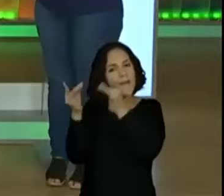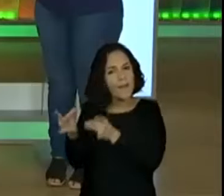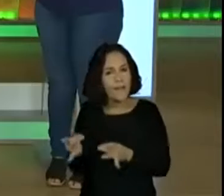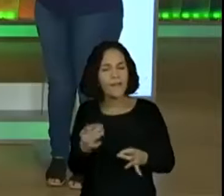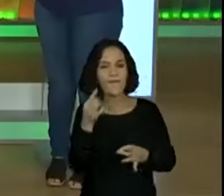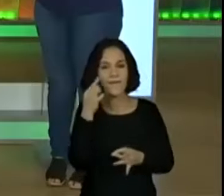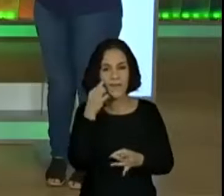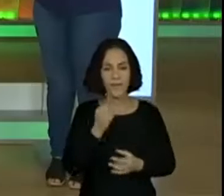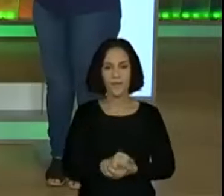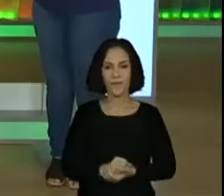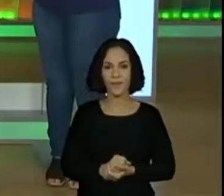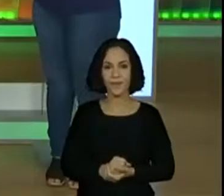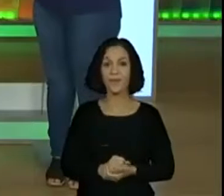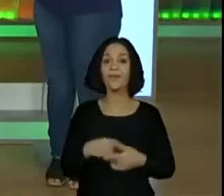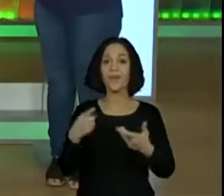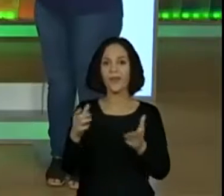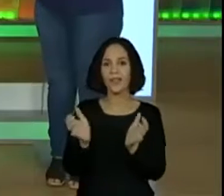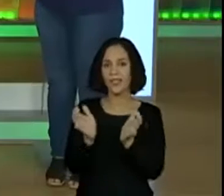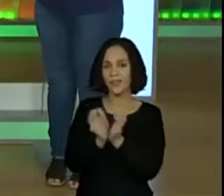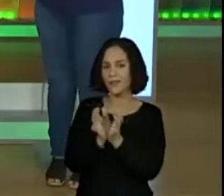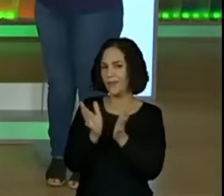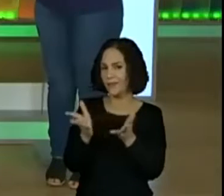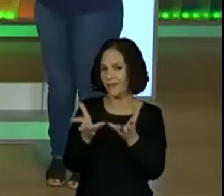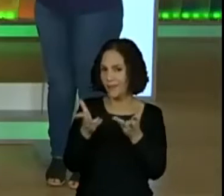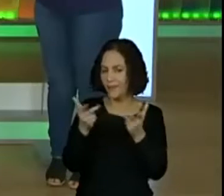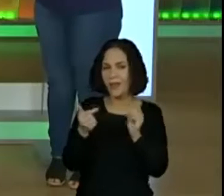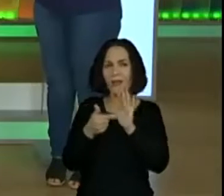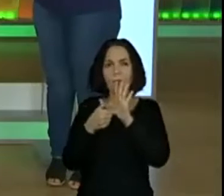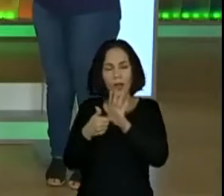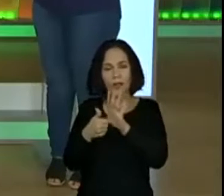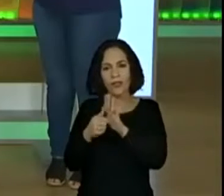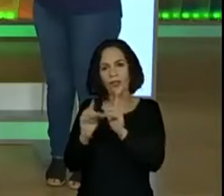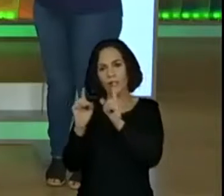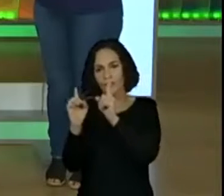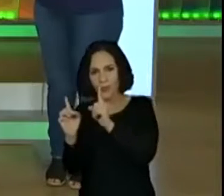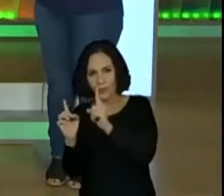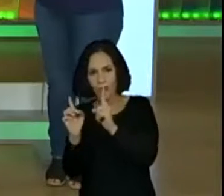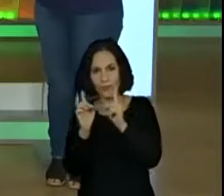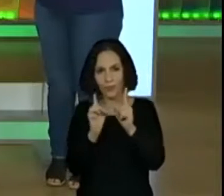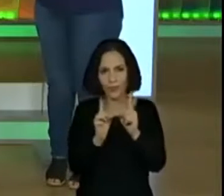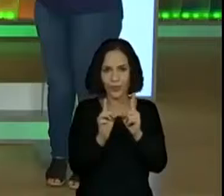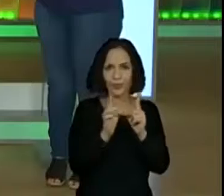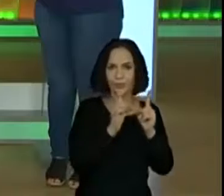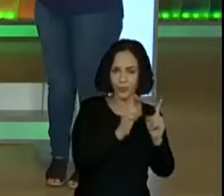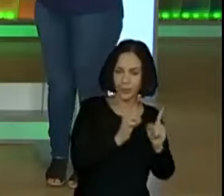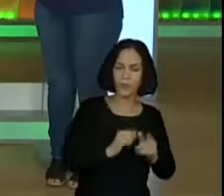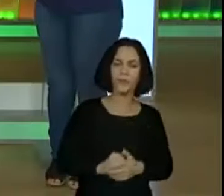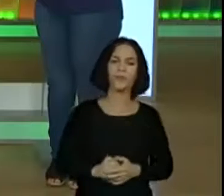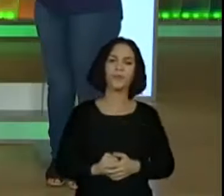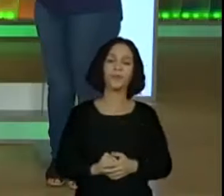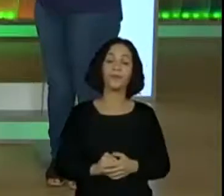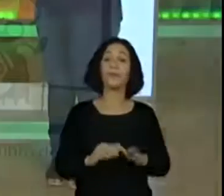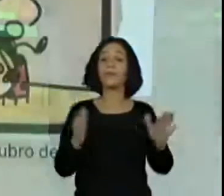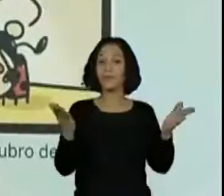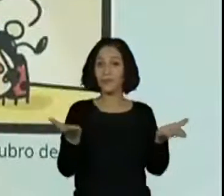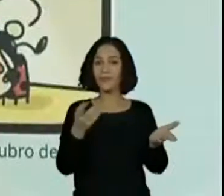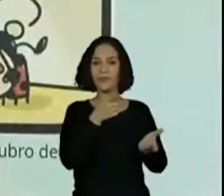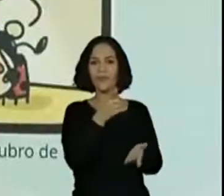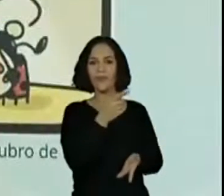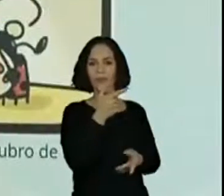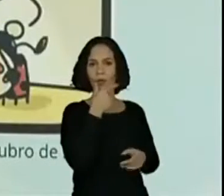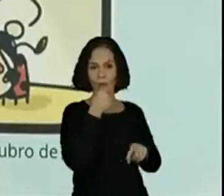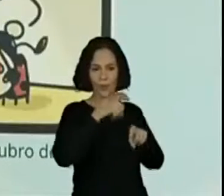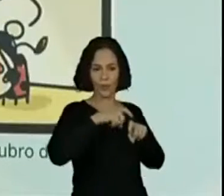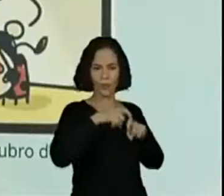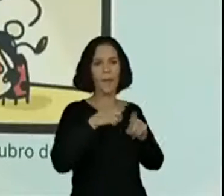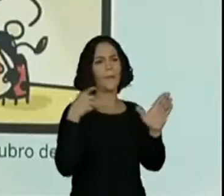acompanhando a gente a leitura. E essa equipe maravilhosa está trazendo quadrinho por quadrinho para vocês. Então, o doutor continua